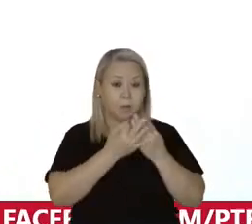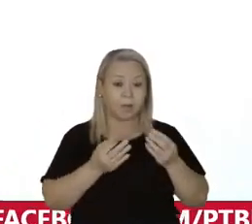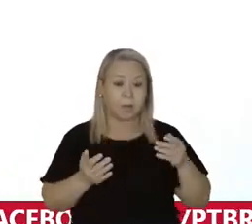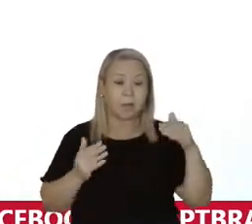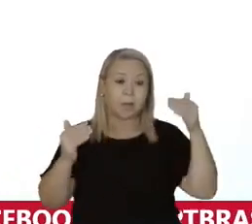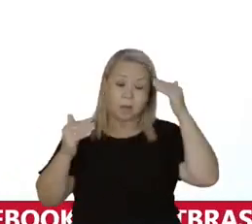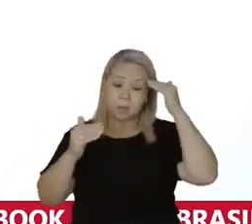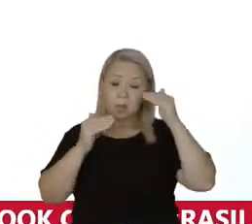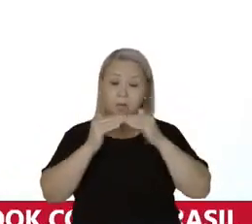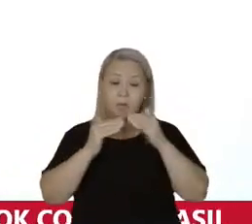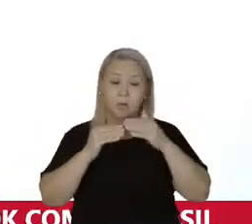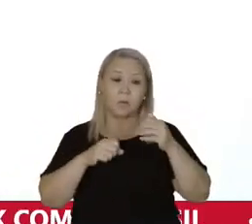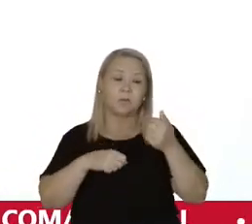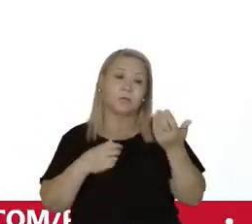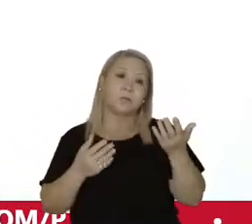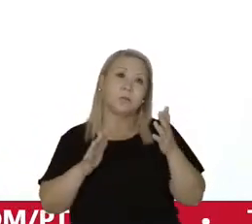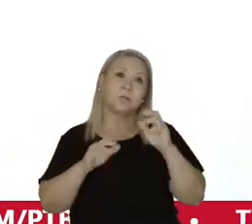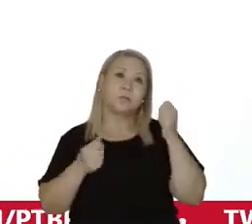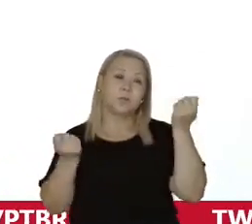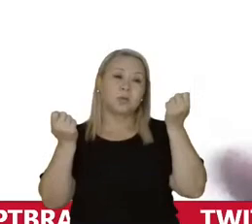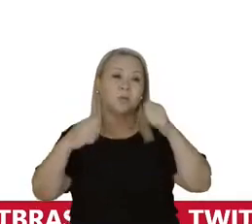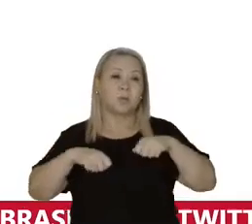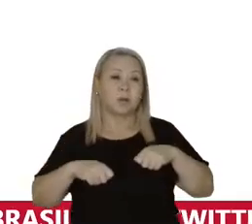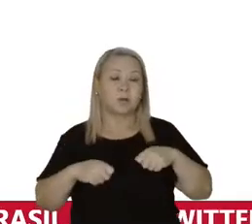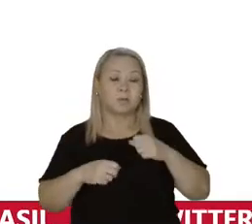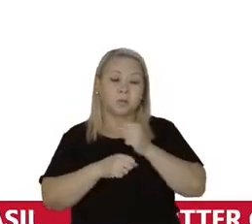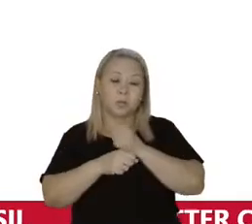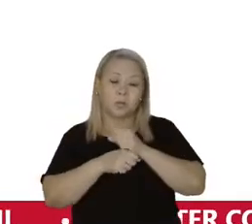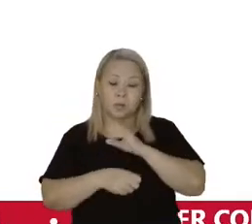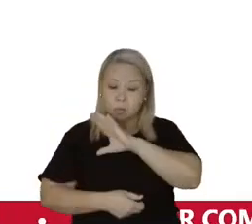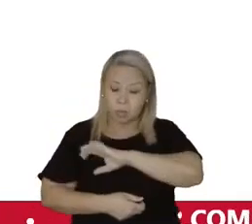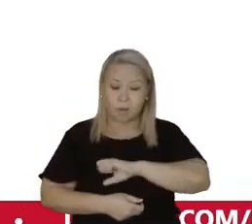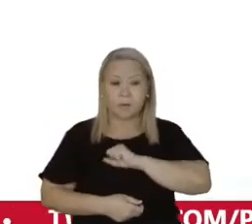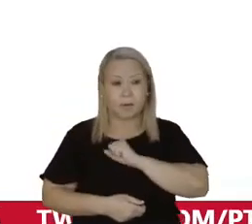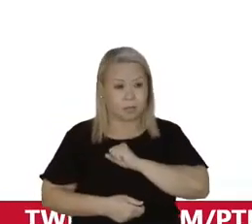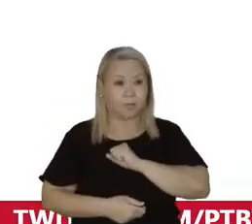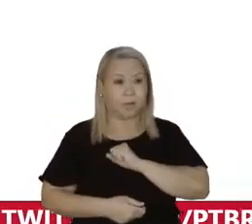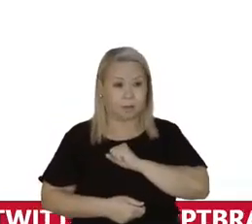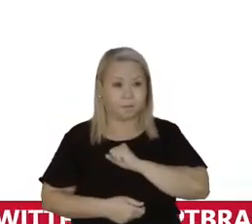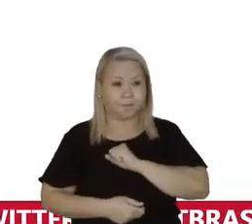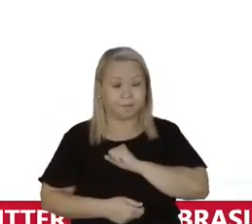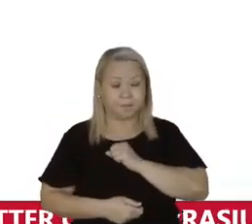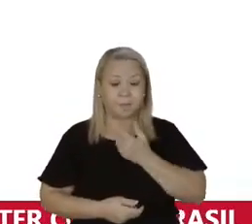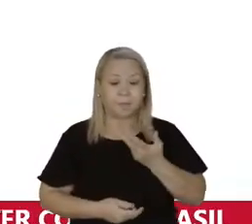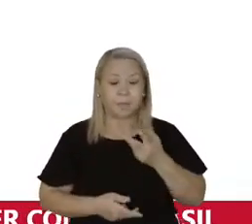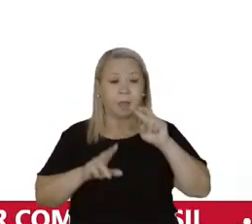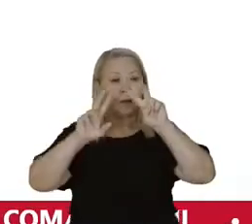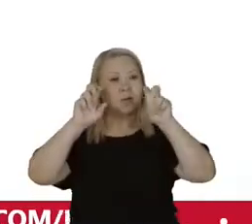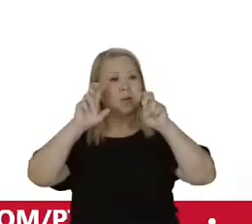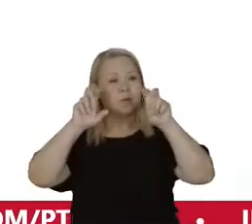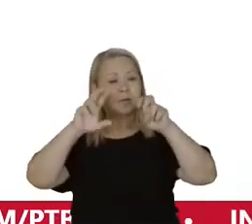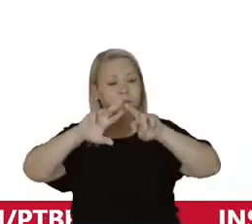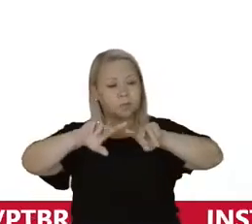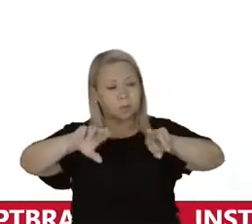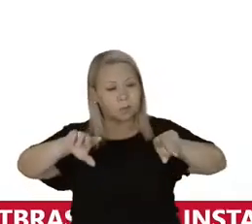de construção de afetividades também, né? Então, acho que todas essas questões estão colocadas quando a gente pensa